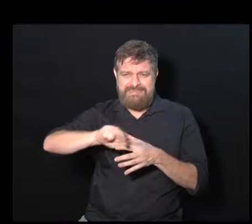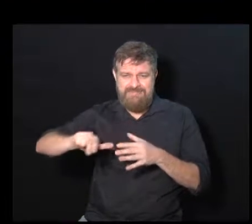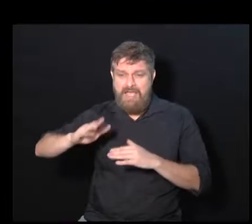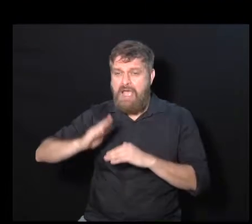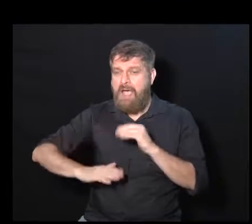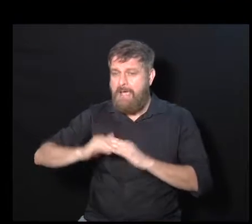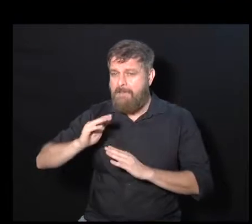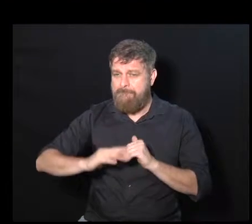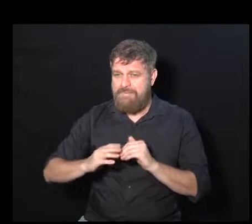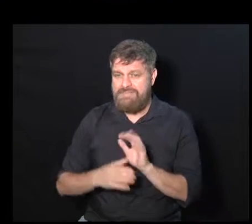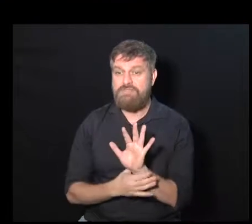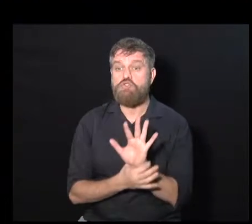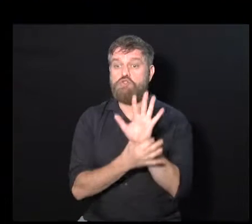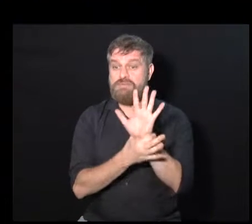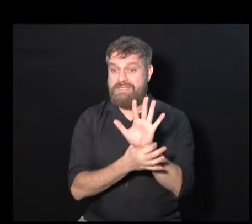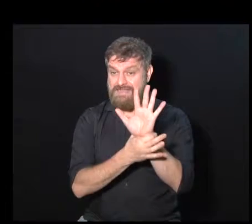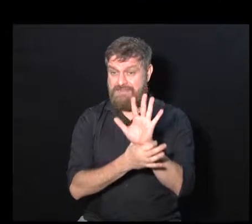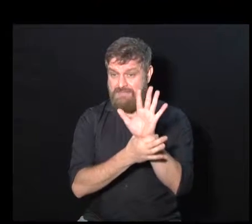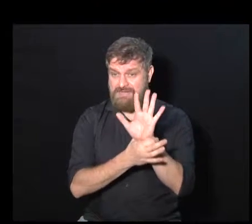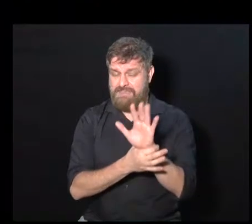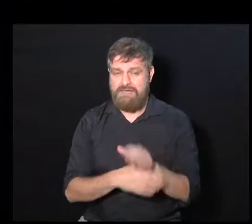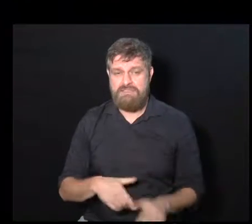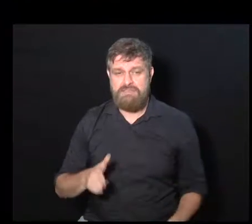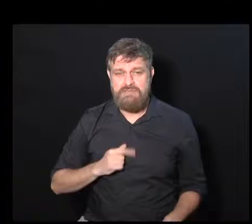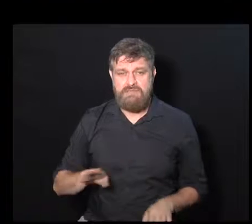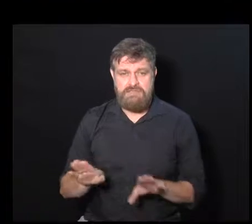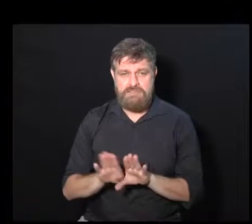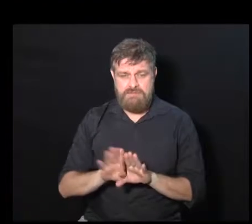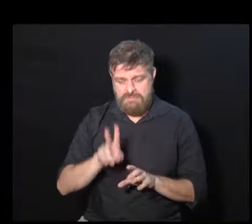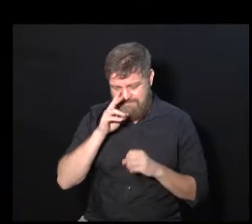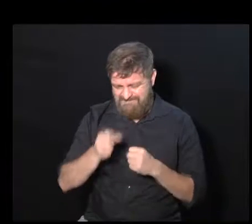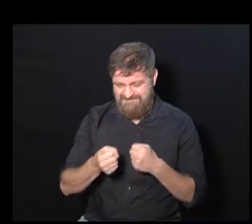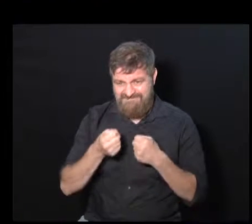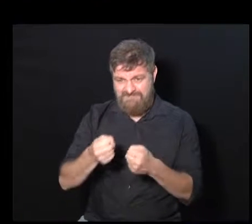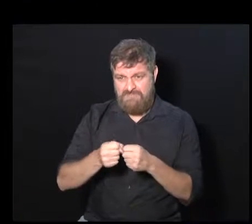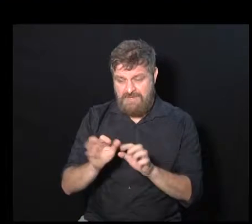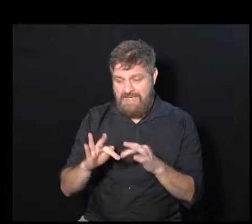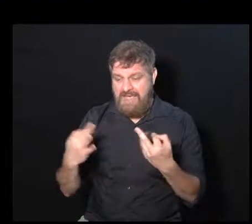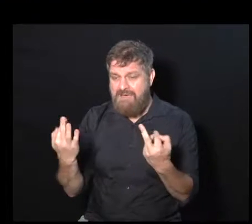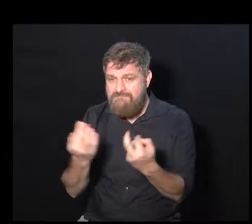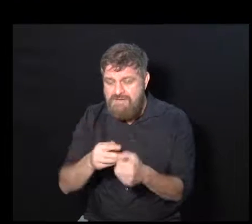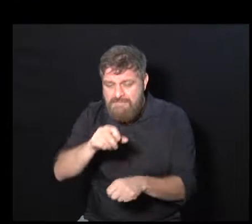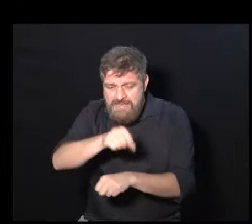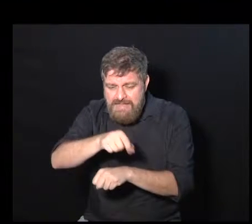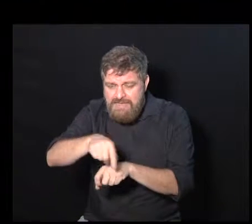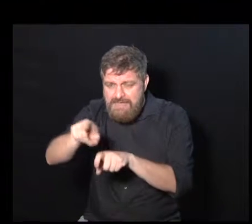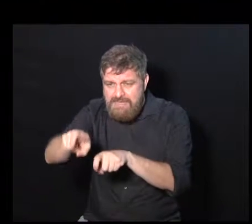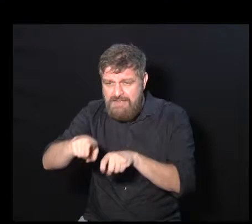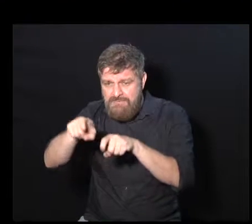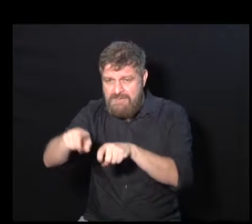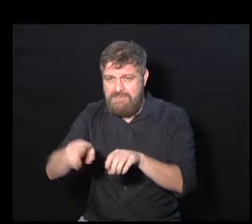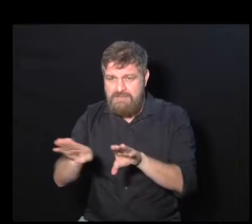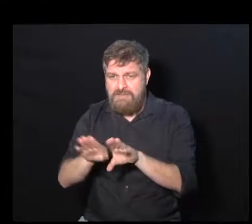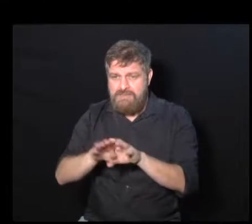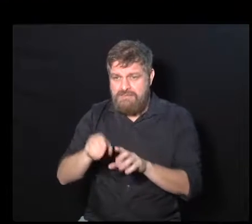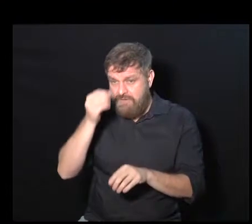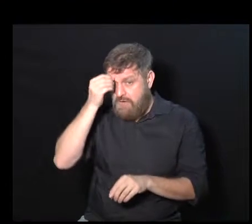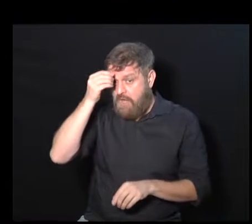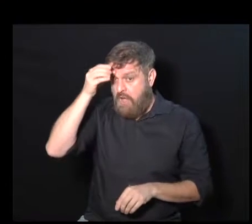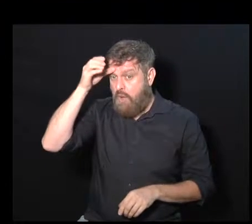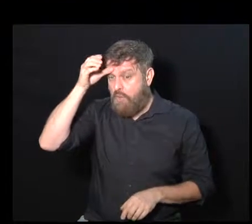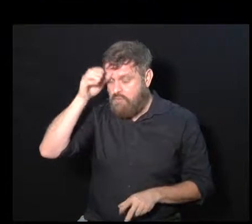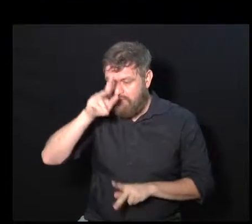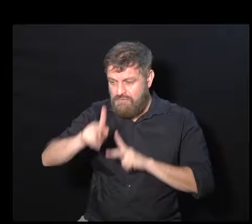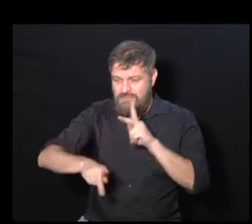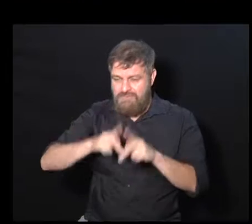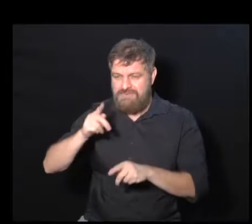práticas sustentáveis, o fortalecimento da agricultura familiar, todo esse resgate dos saberes